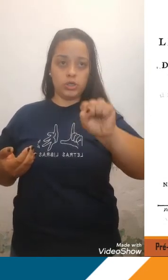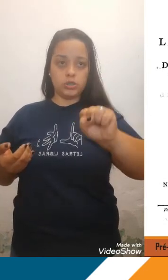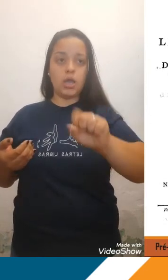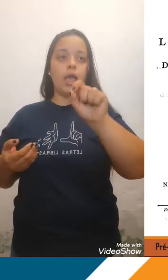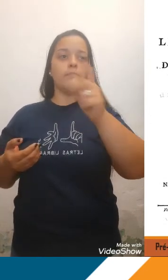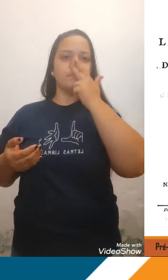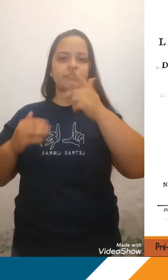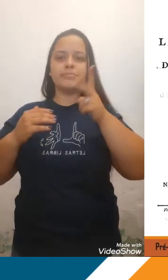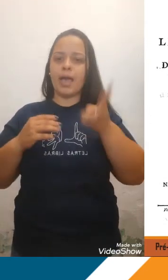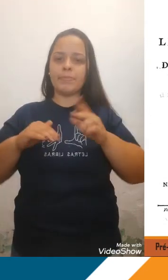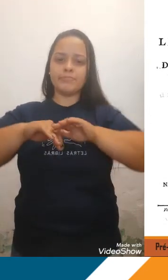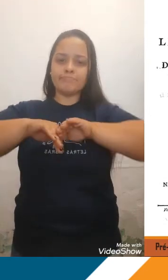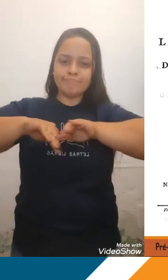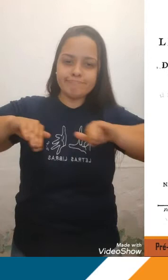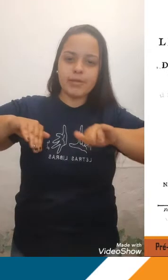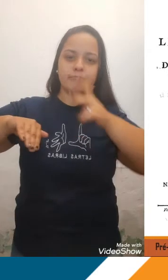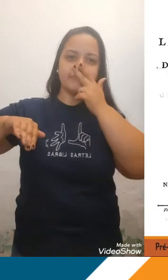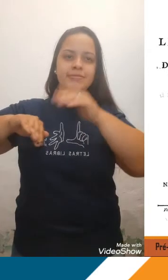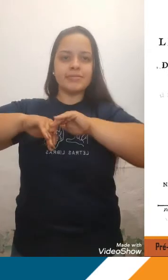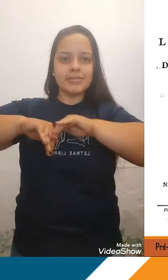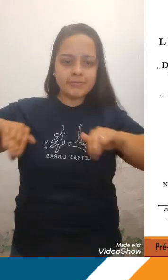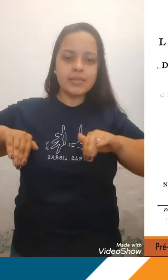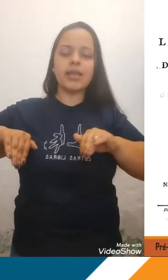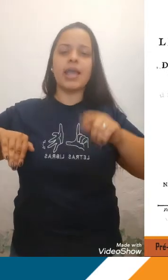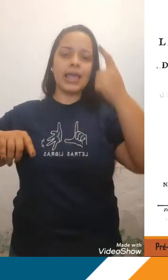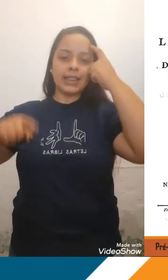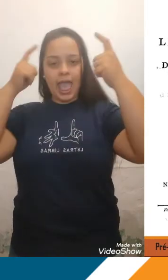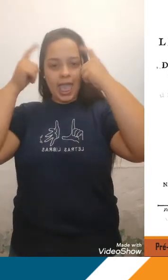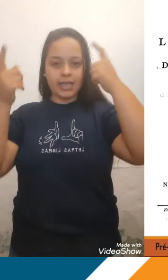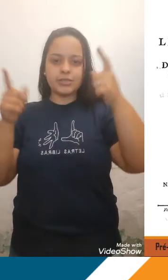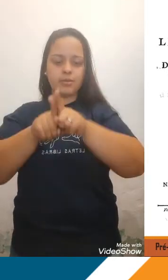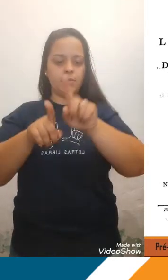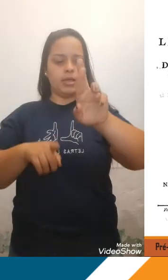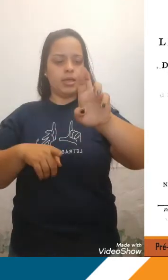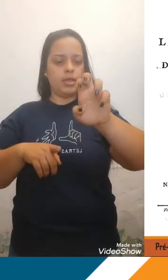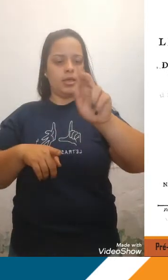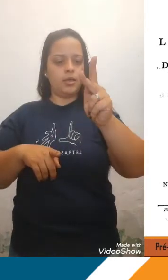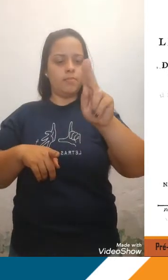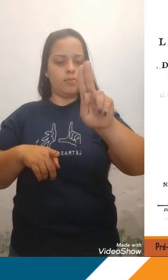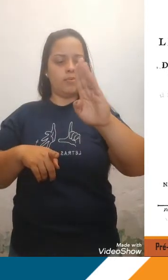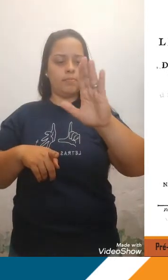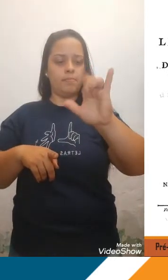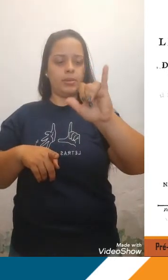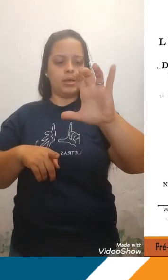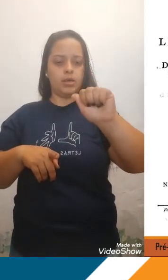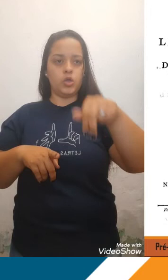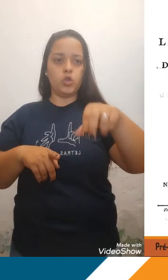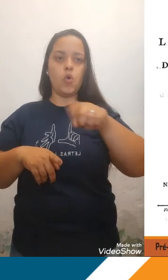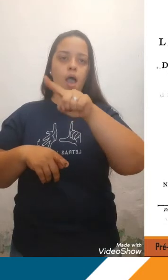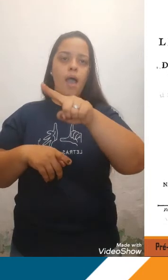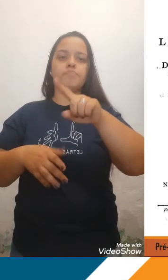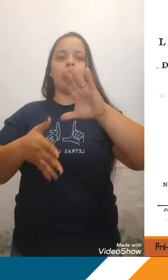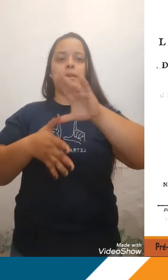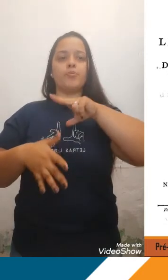cunho separatista, assim como inspirados a partir de ideais republicanos, que aconteceram na América Portuguesa no